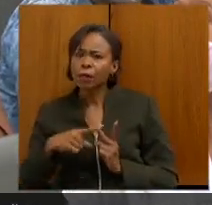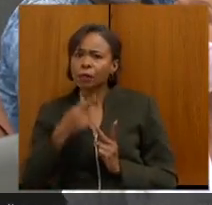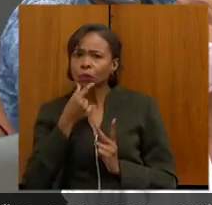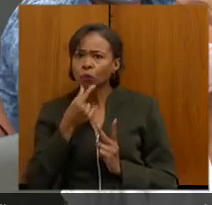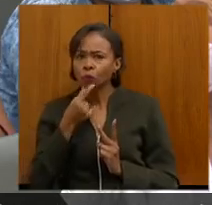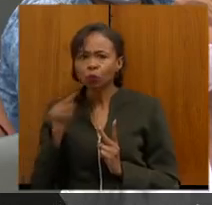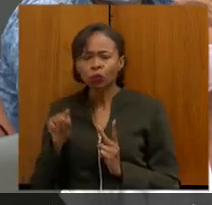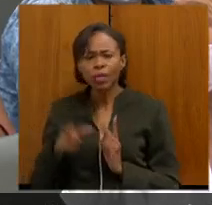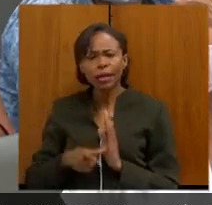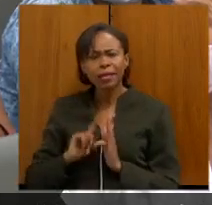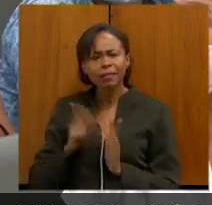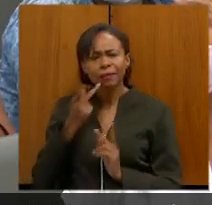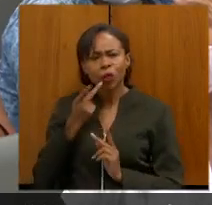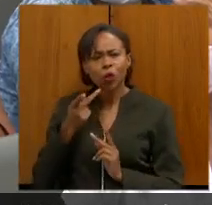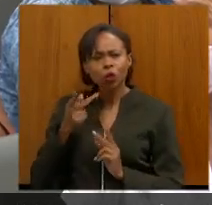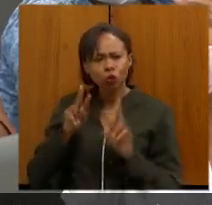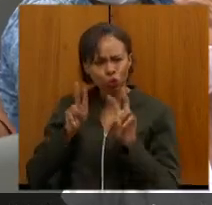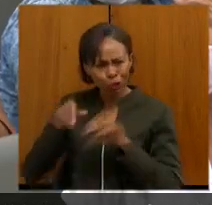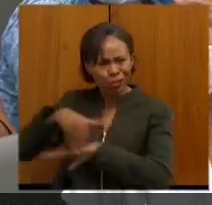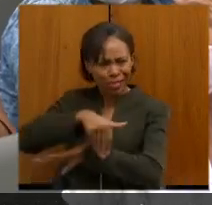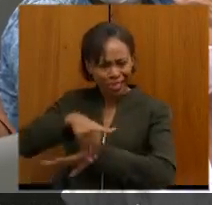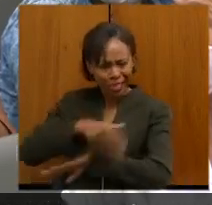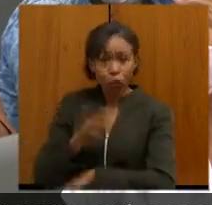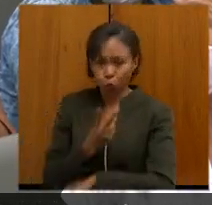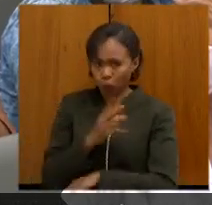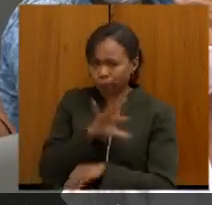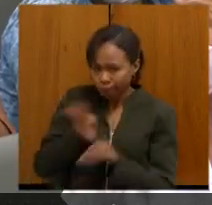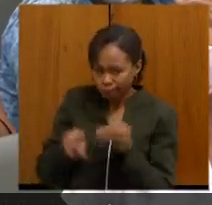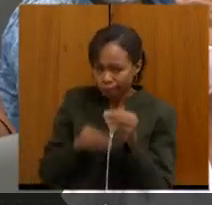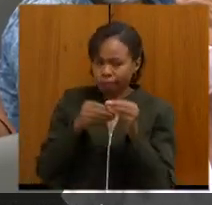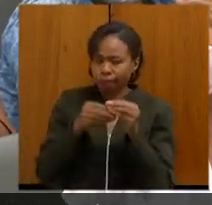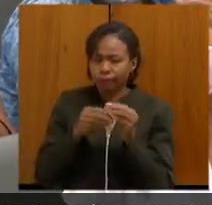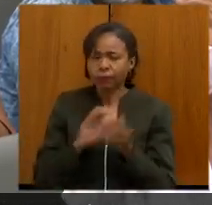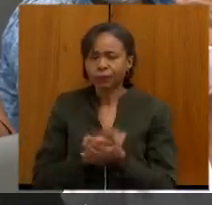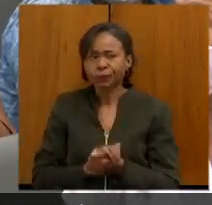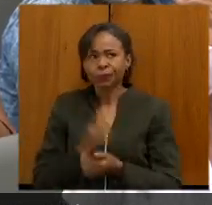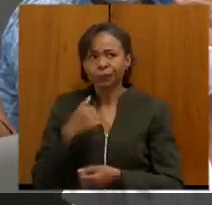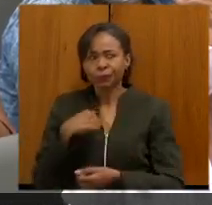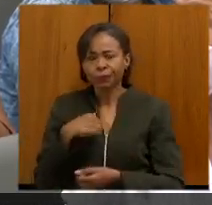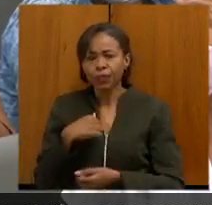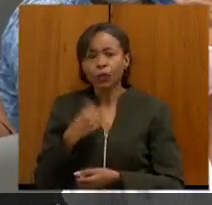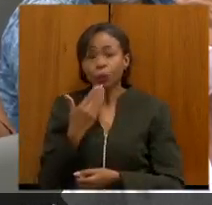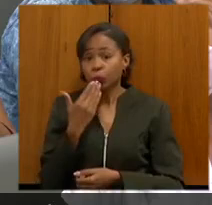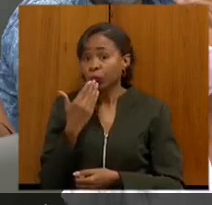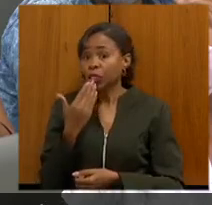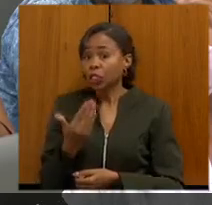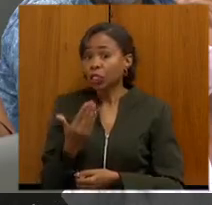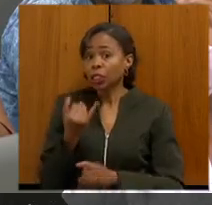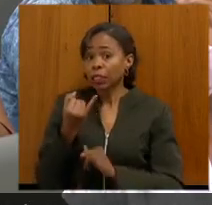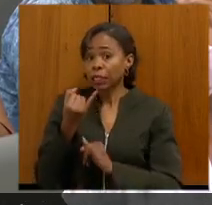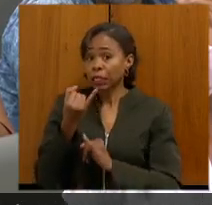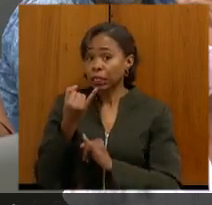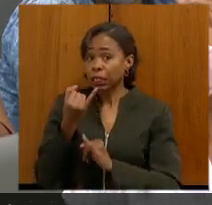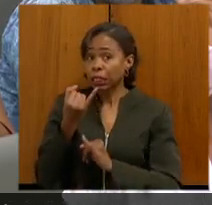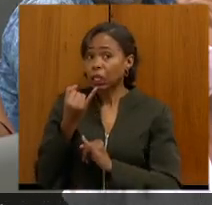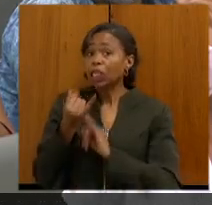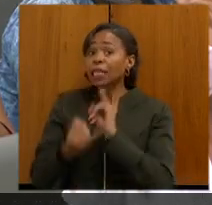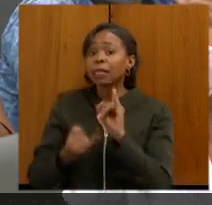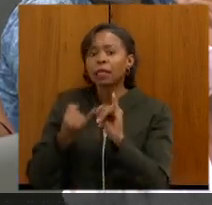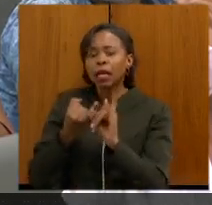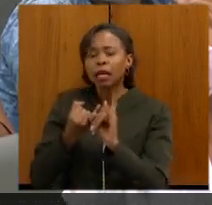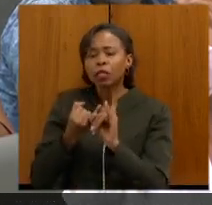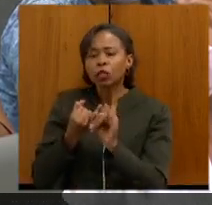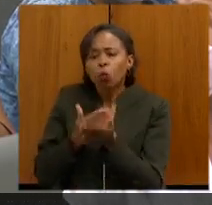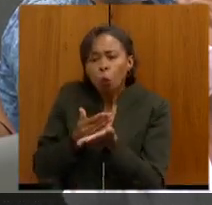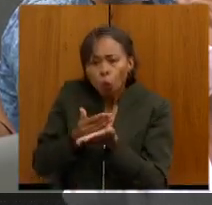falou do endereço eu fiz um pedido de ir internet no